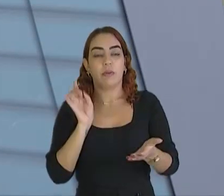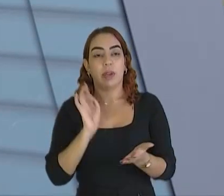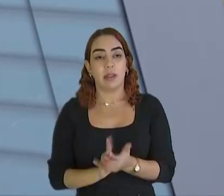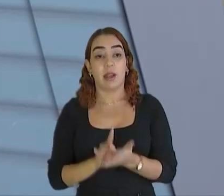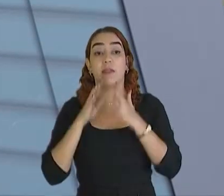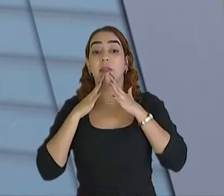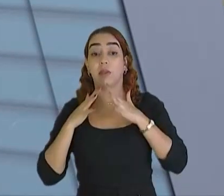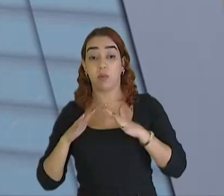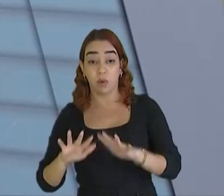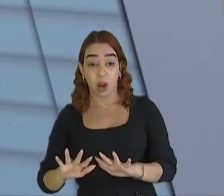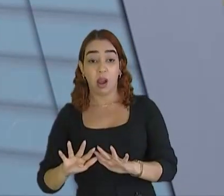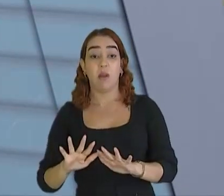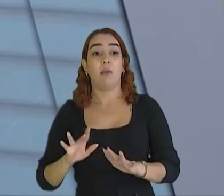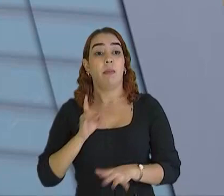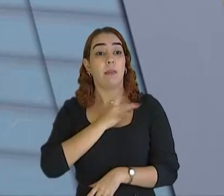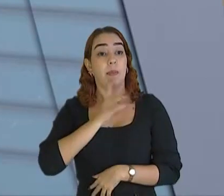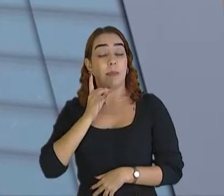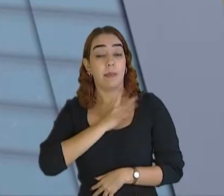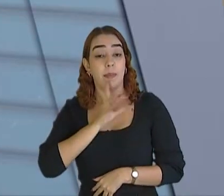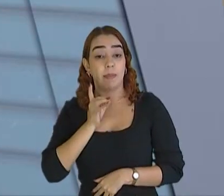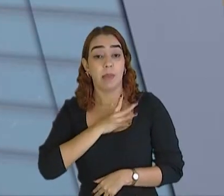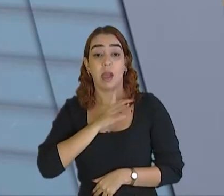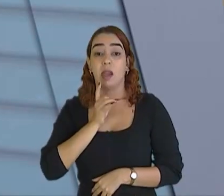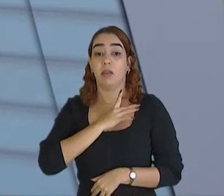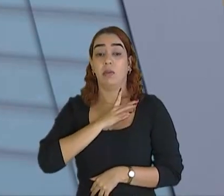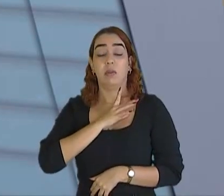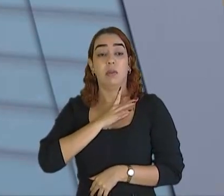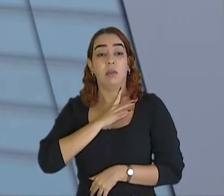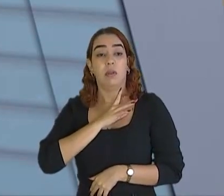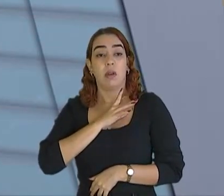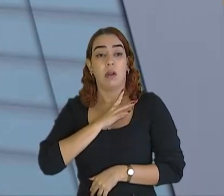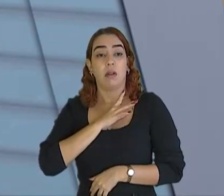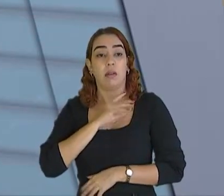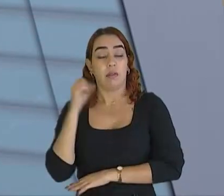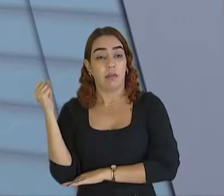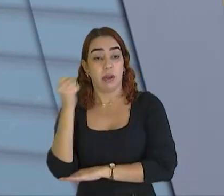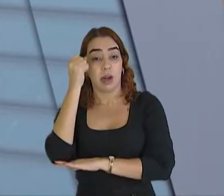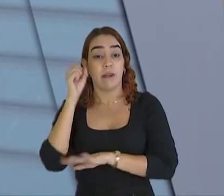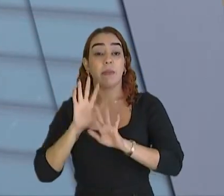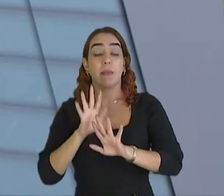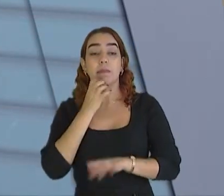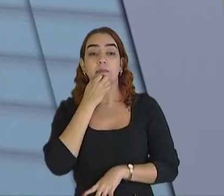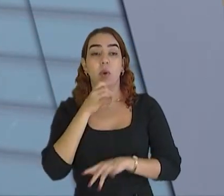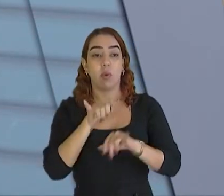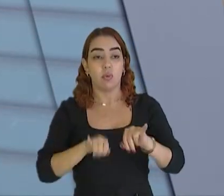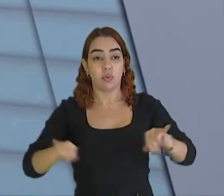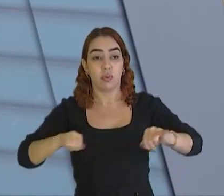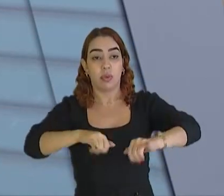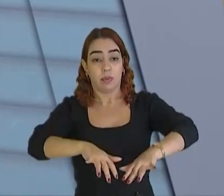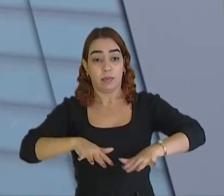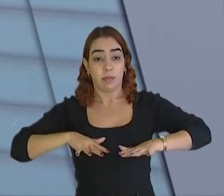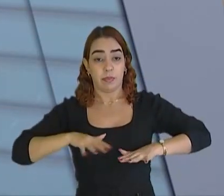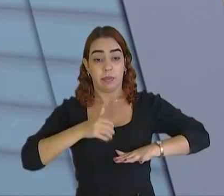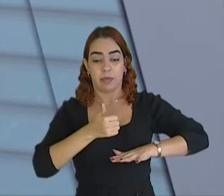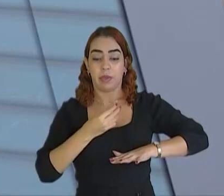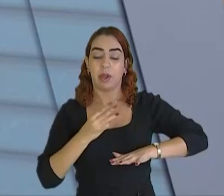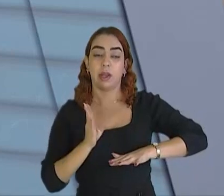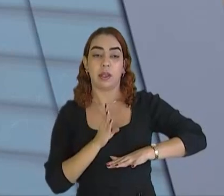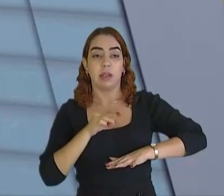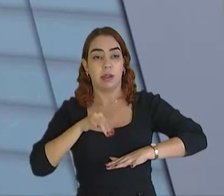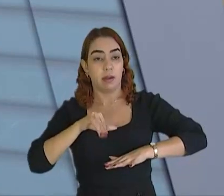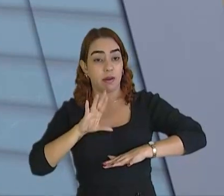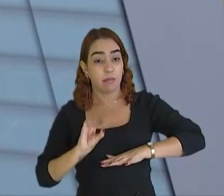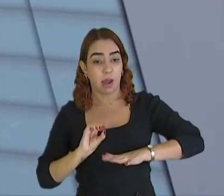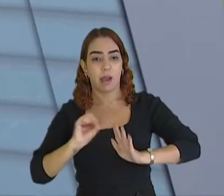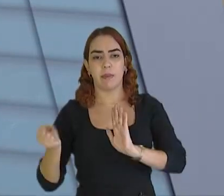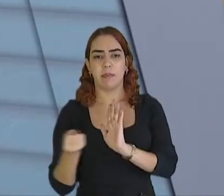natural isso, não é? E uma boa notícia é que o nosso plenário 13 de maio, icônico espaço da democracia do Estado